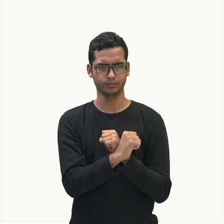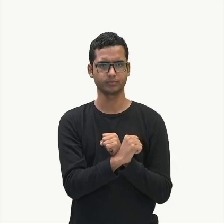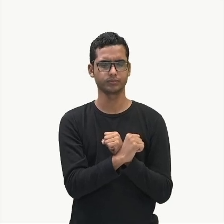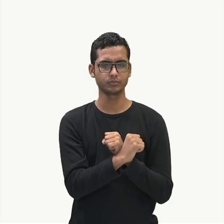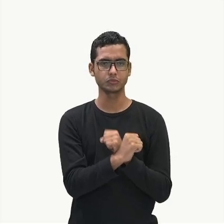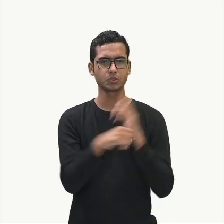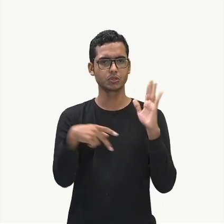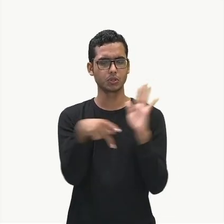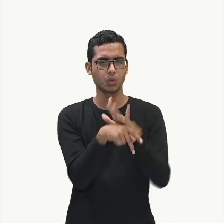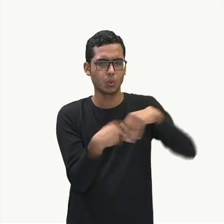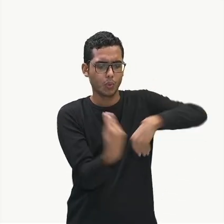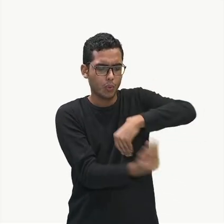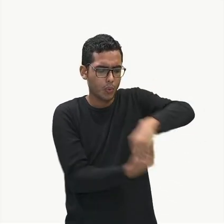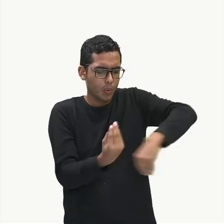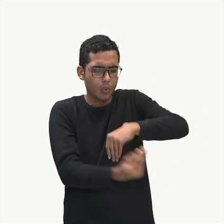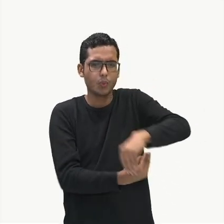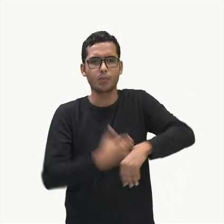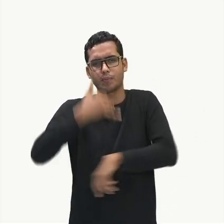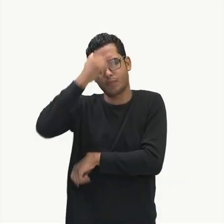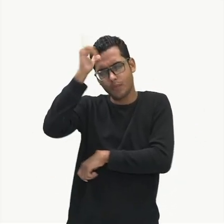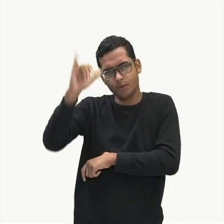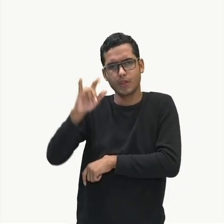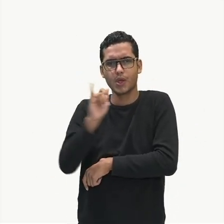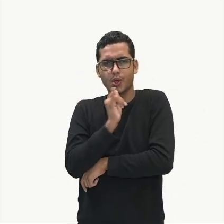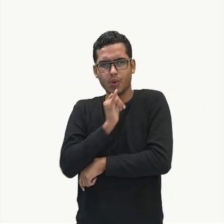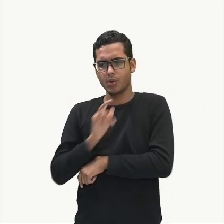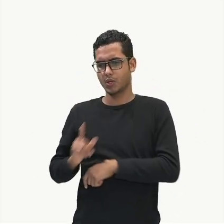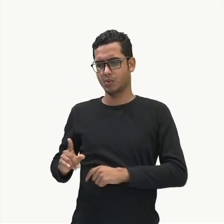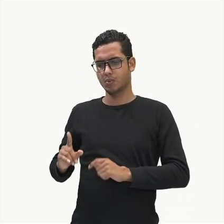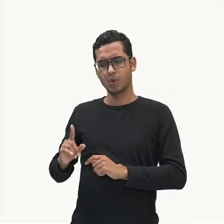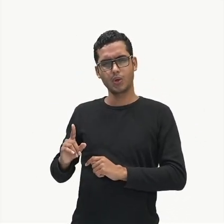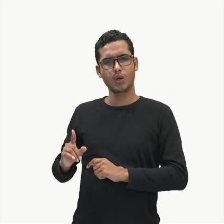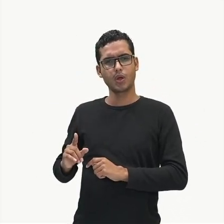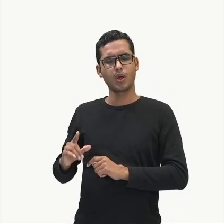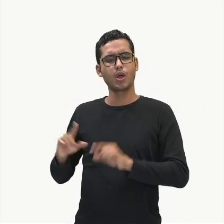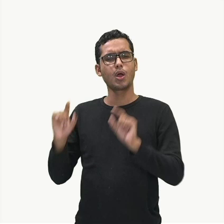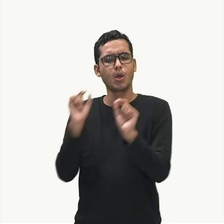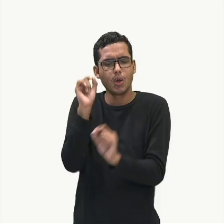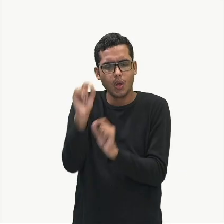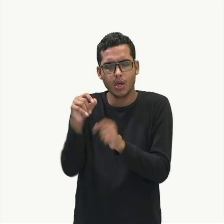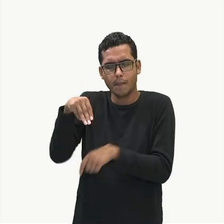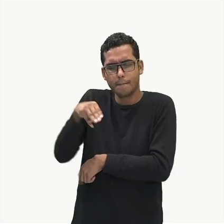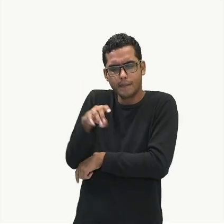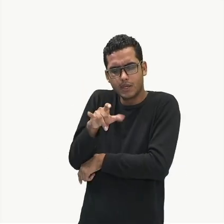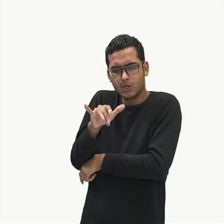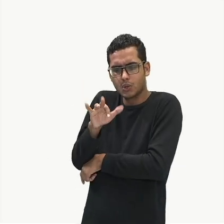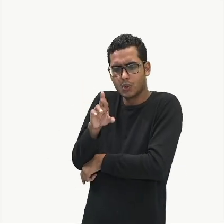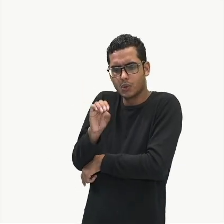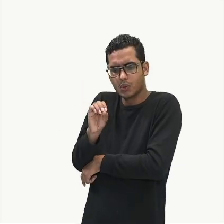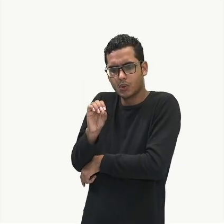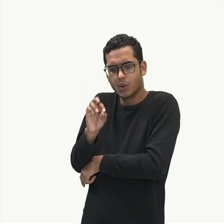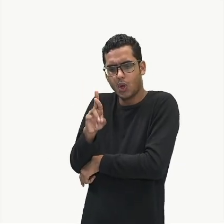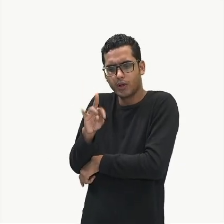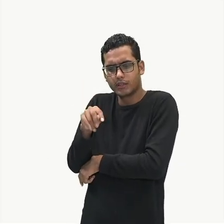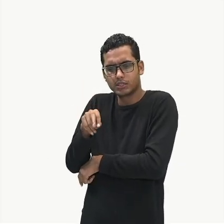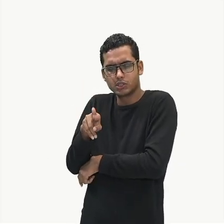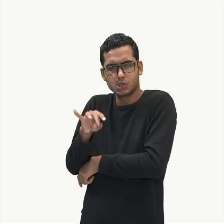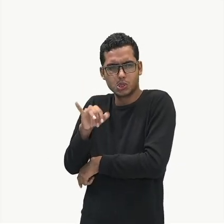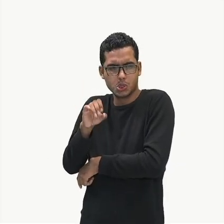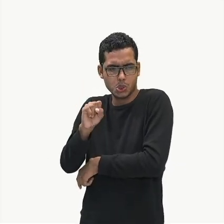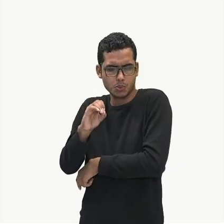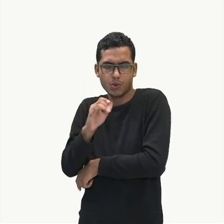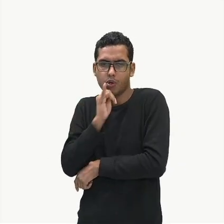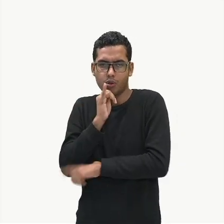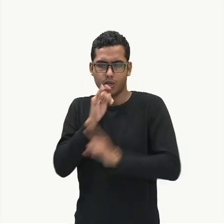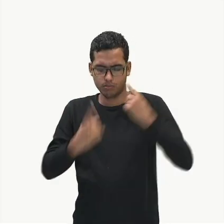lá contra micro-organismos e também, né, o efeito, ela estuda, né, até que